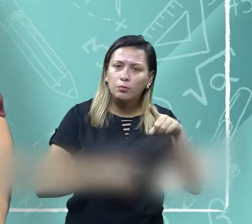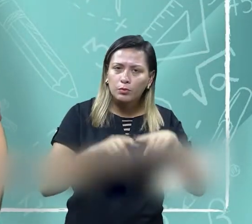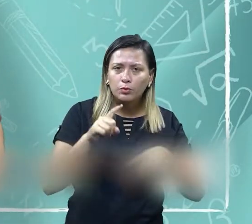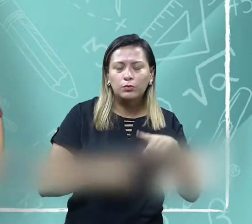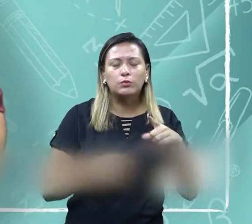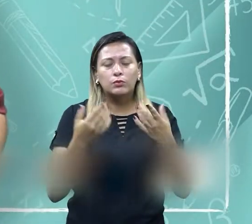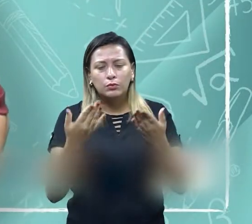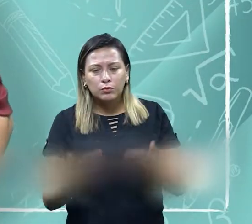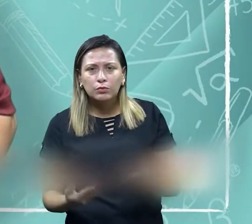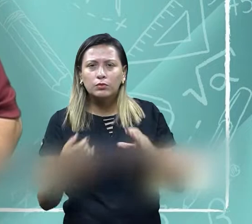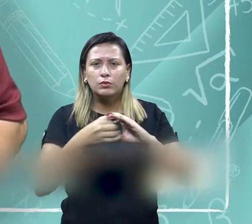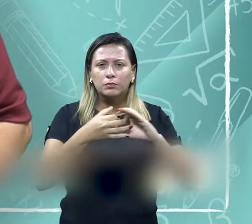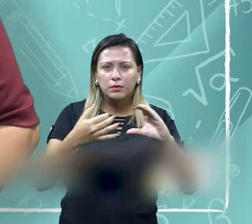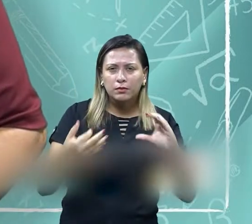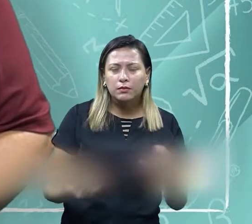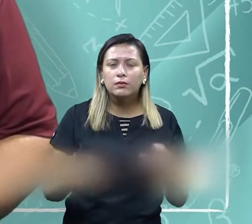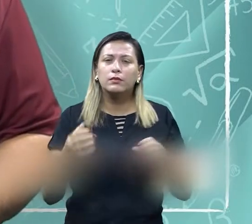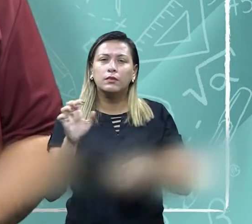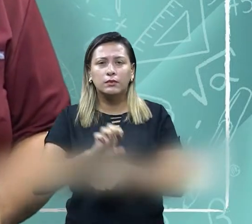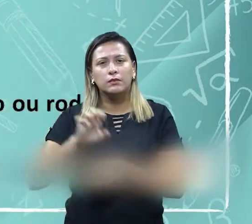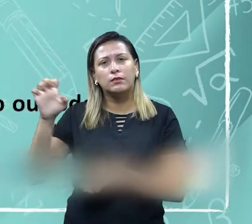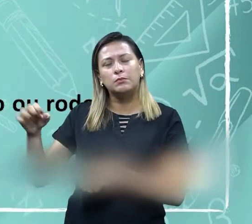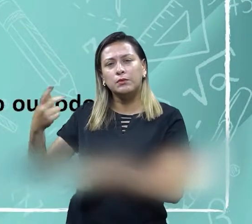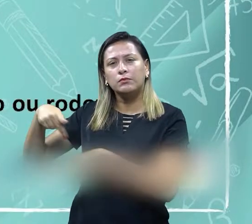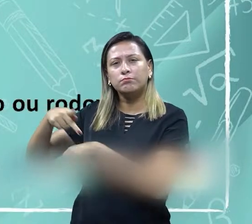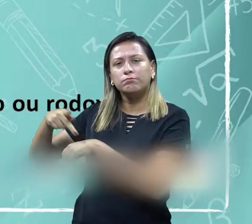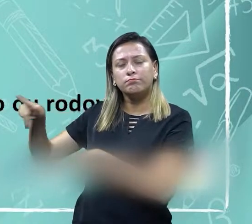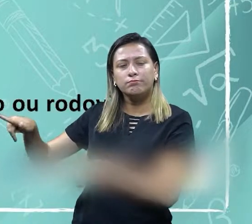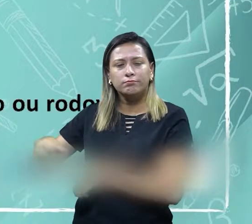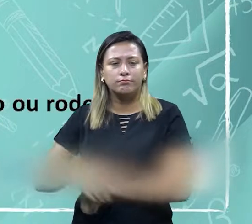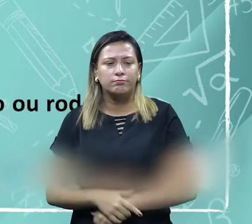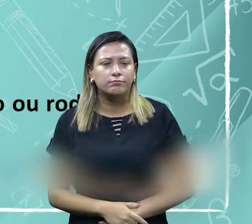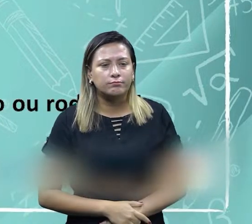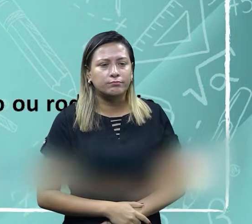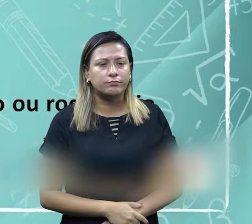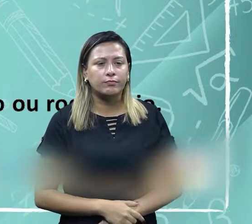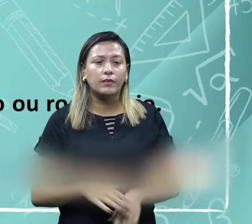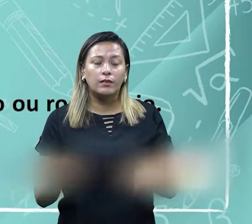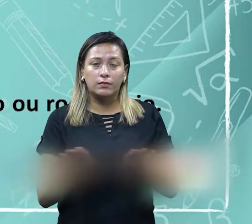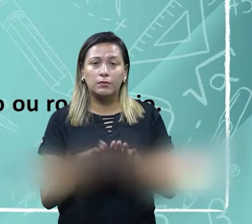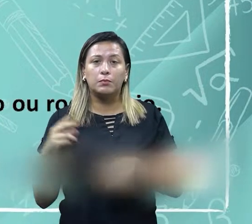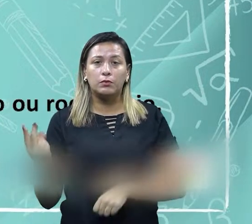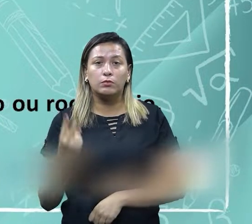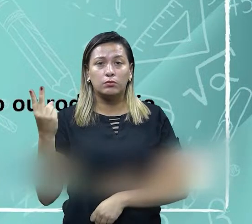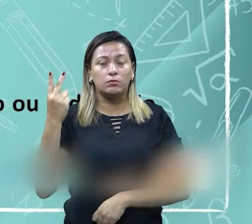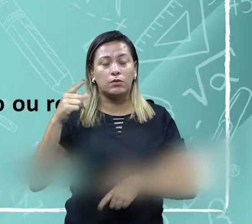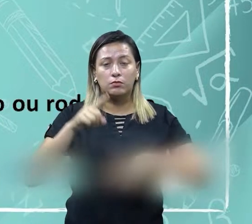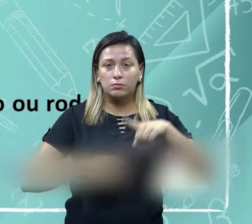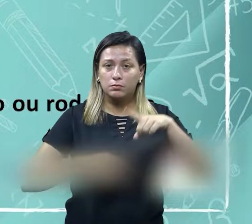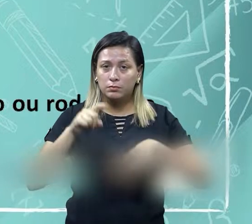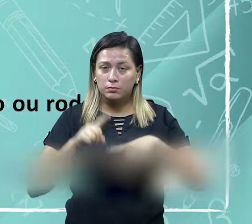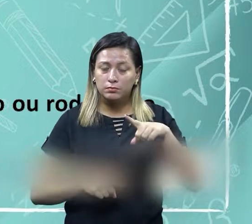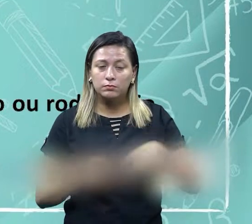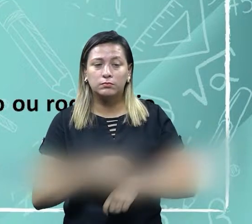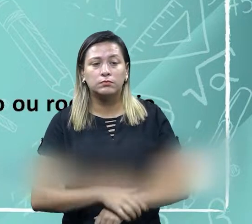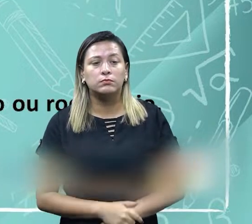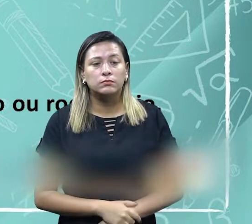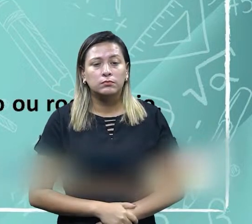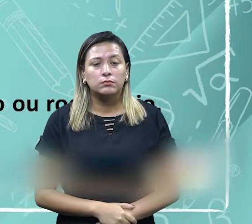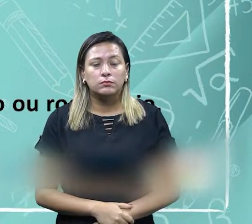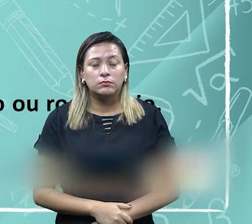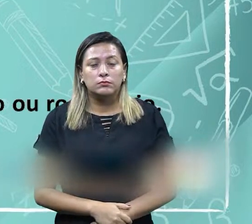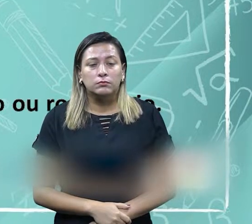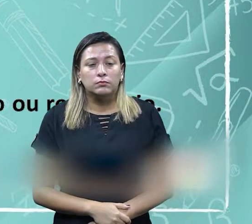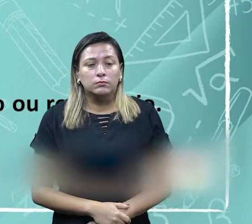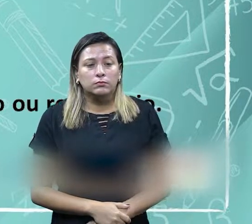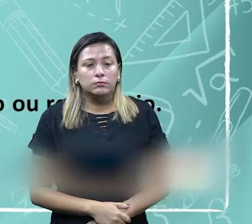assim, assim, assim que nós estamos exportando para tal país. O preço da mercadoria, eu preciso estar claro nesses preços